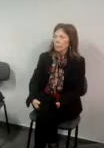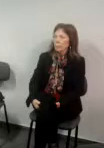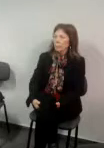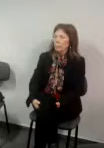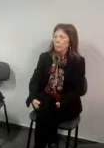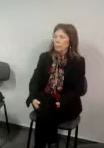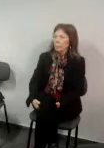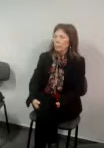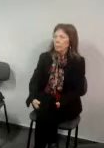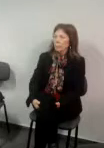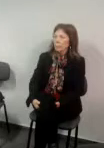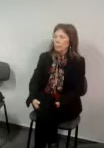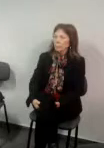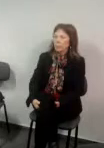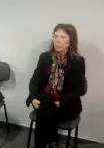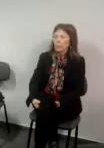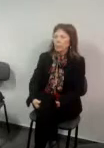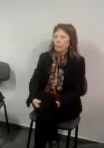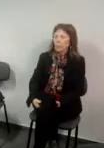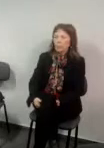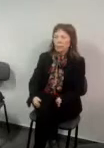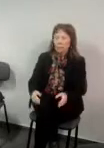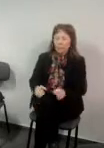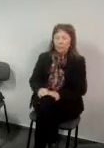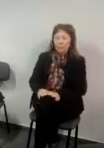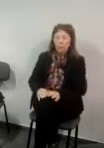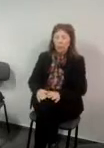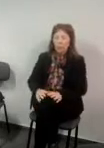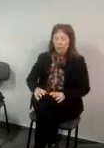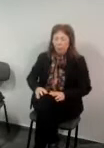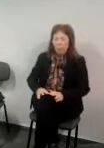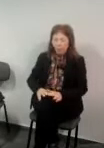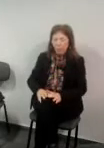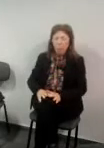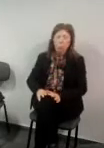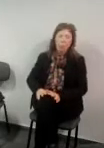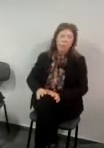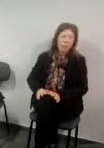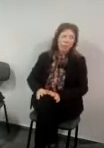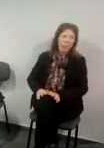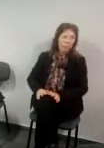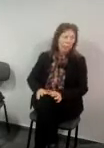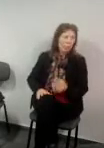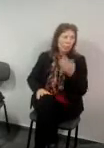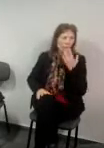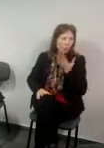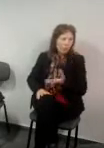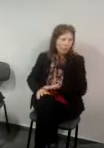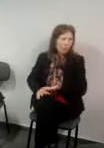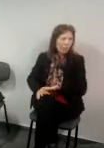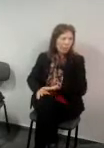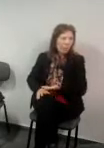assim, protegendo, tudo, é uma coisa que tem que ser muito cuidadoso. Então, se for uma ferida aberta, muito mais ainda, né? Muito mais cuidado. Você